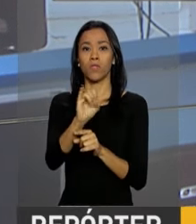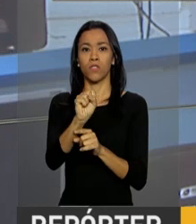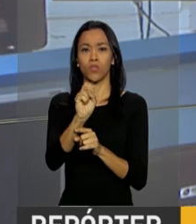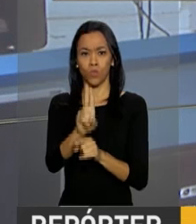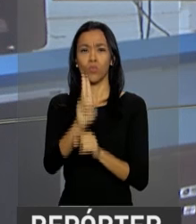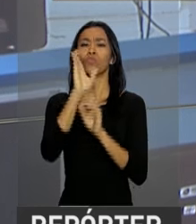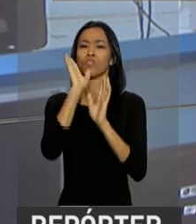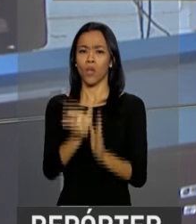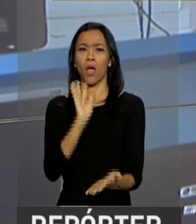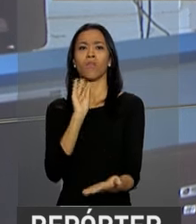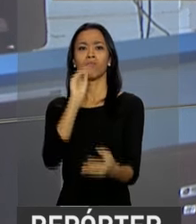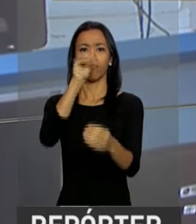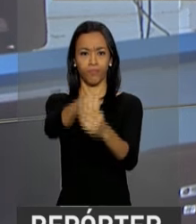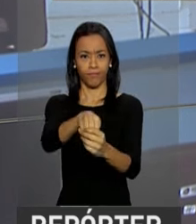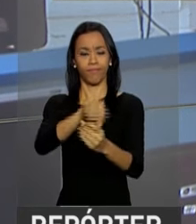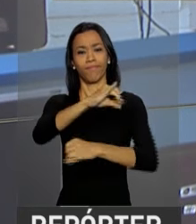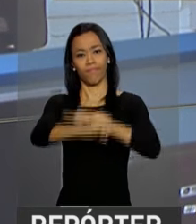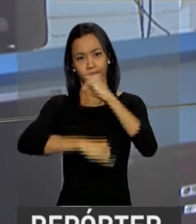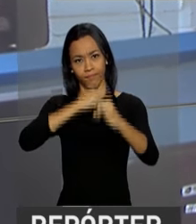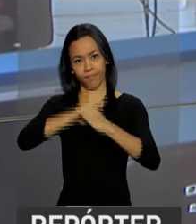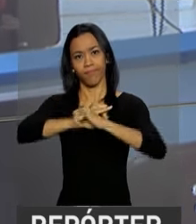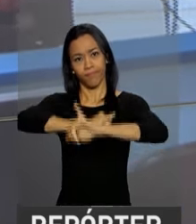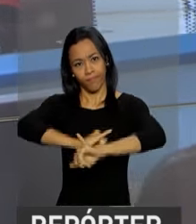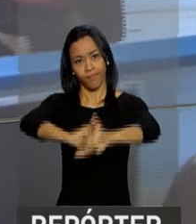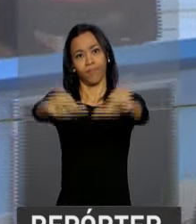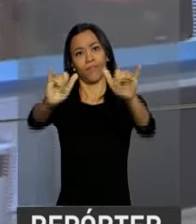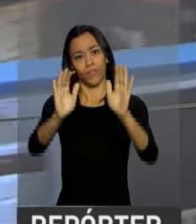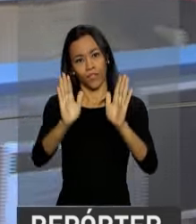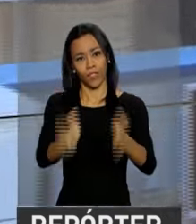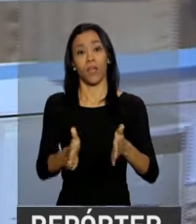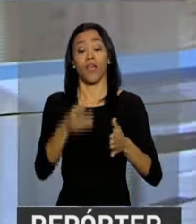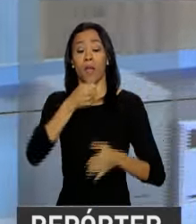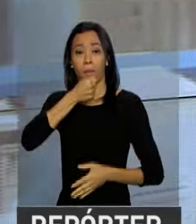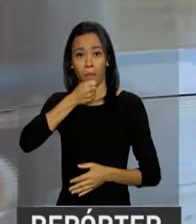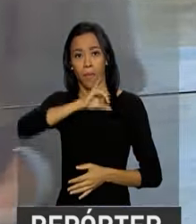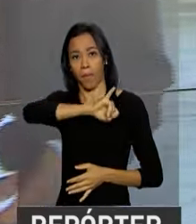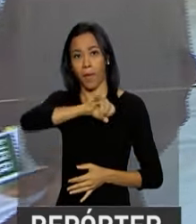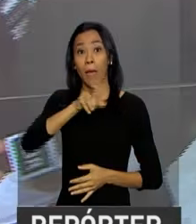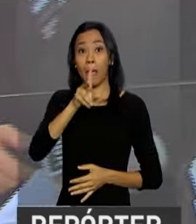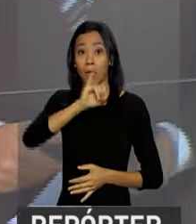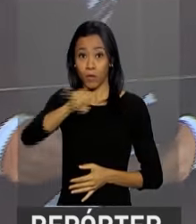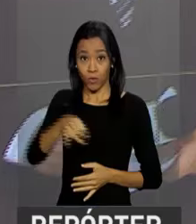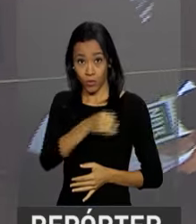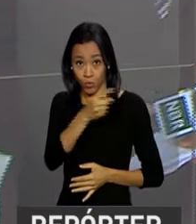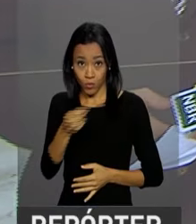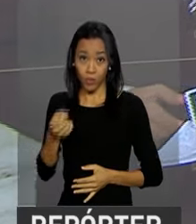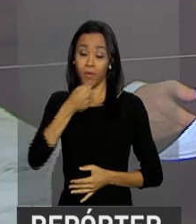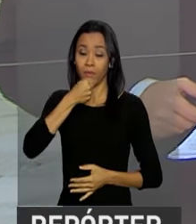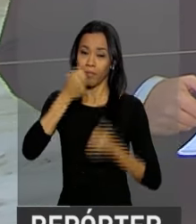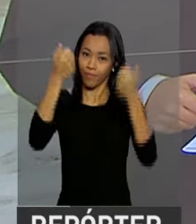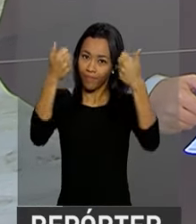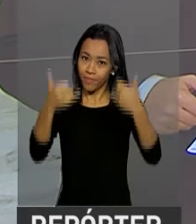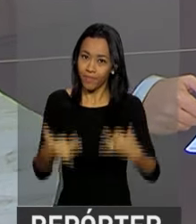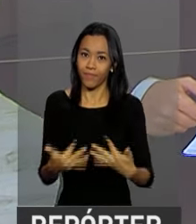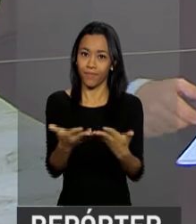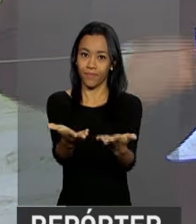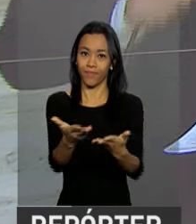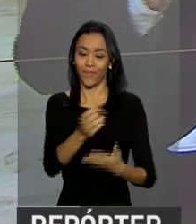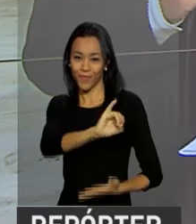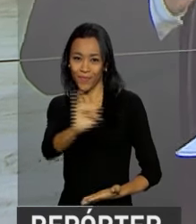já está disponível na internet. Repórter João Pedro Neto traz as informações ao vivo. Oi, João